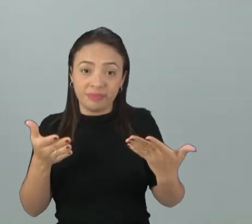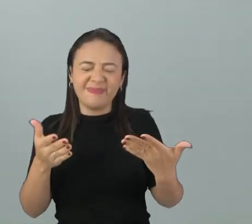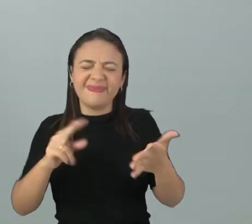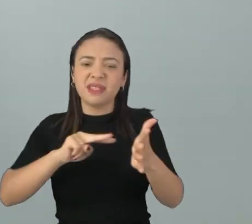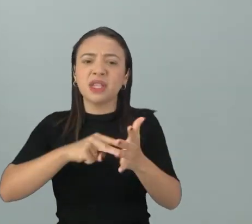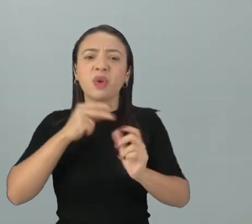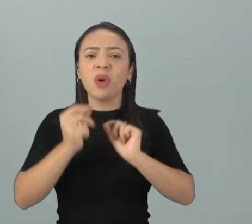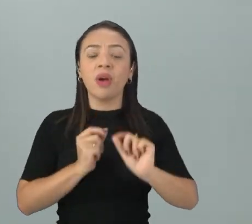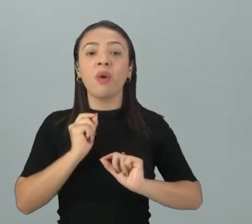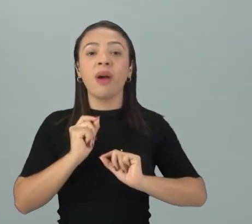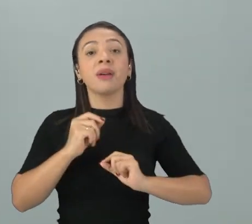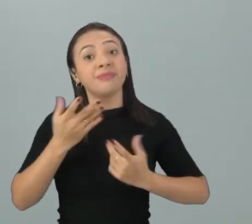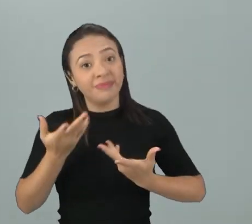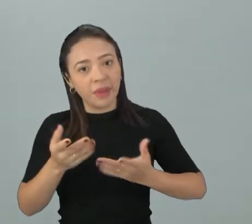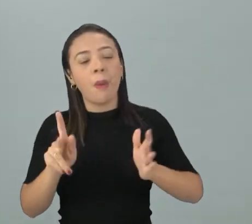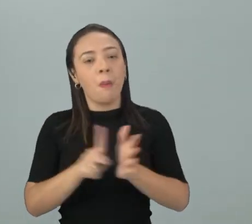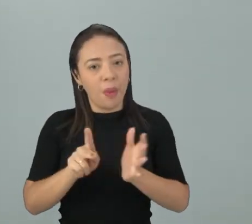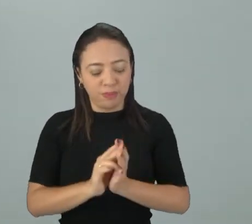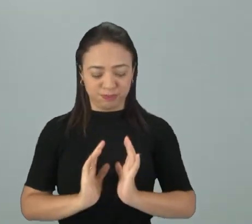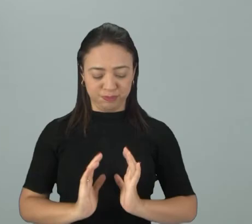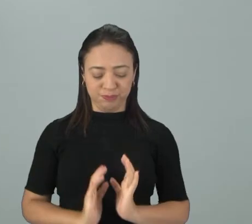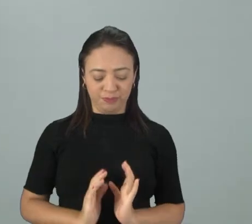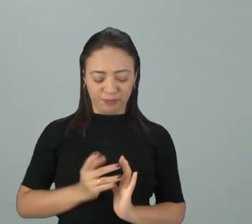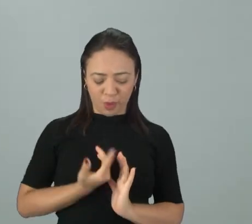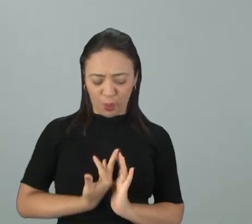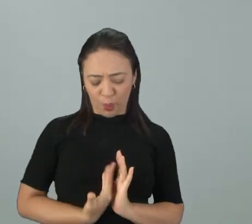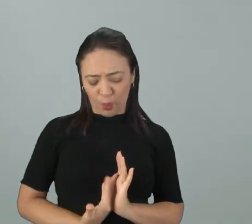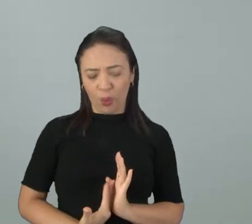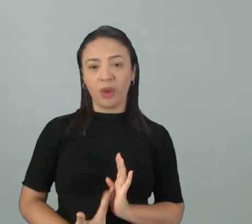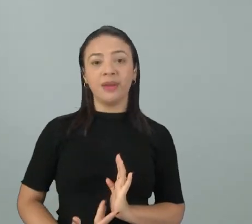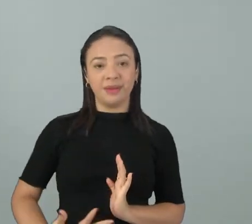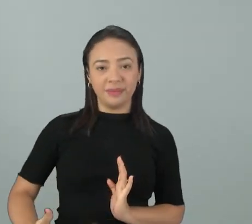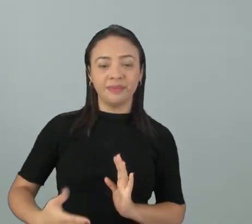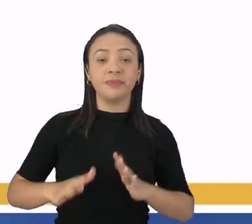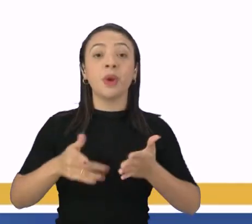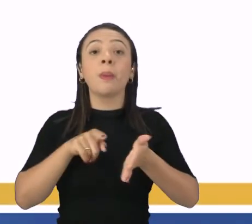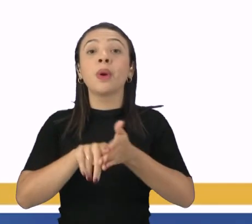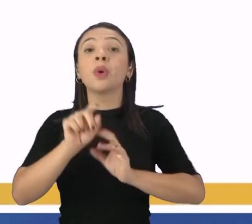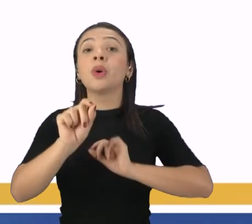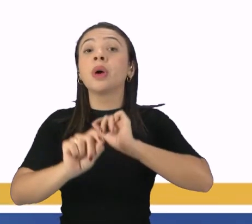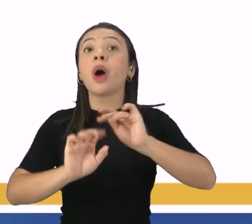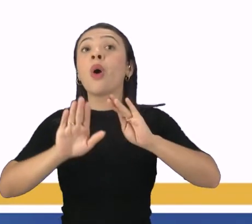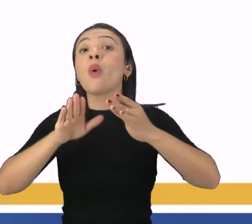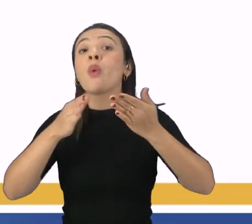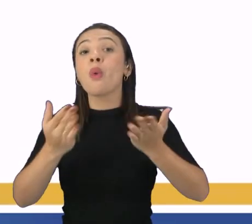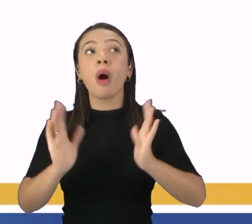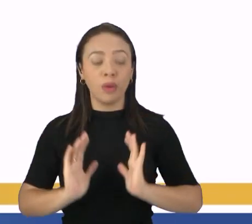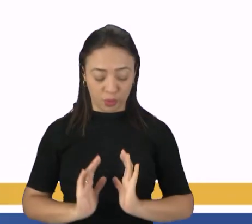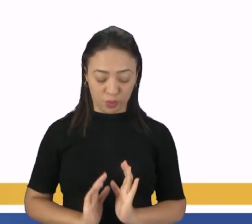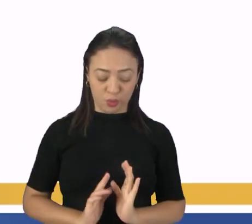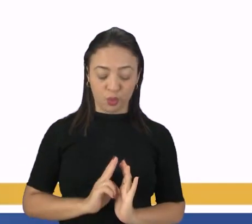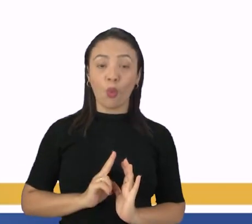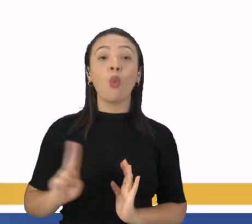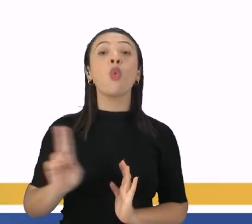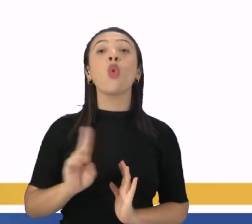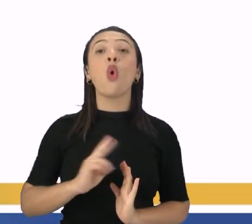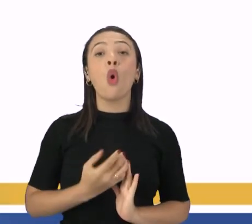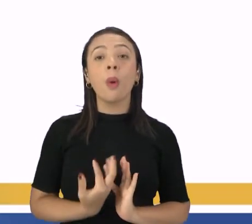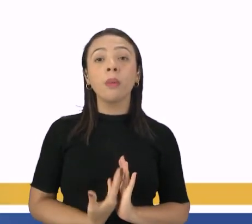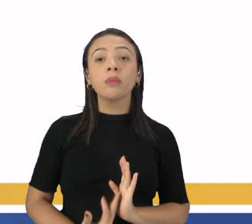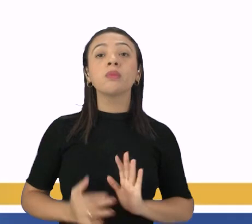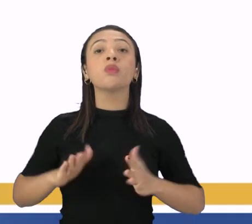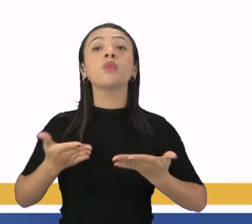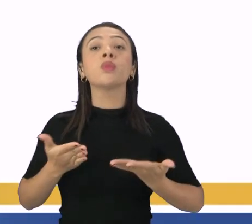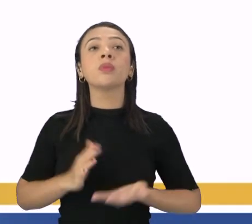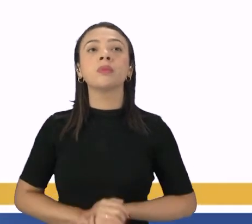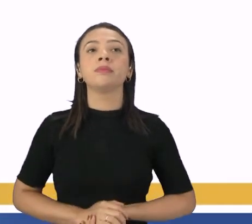nada mais é do que essa camada que está sendo jogada fora pelo útero, tá? A questão pergunta: que camada é essa, né? Bem simples, tá?